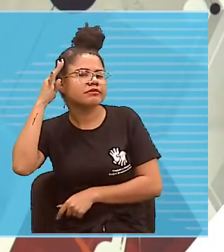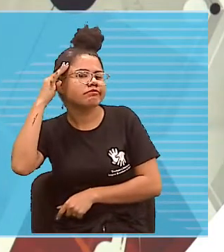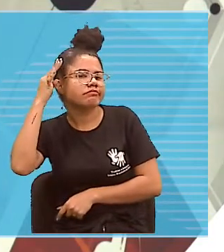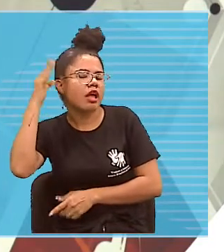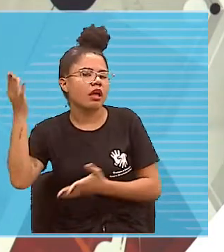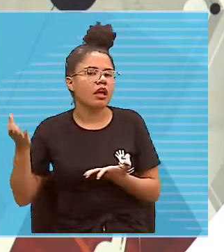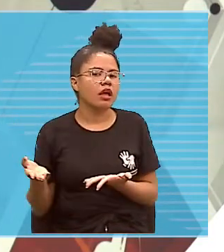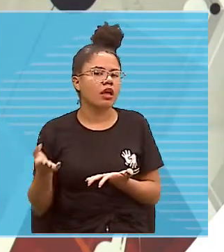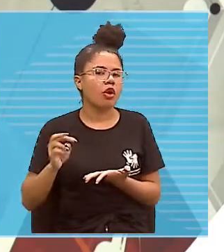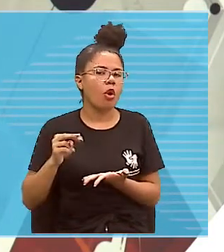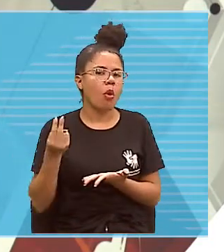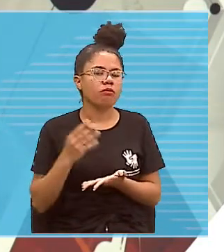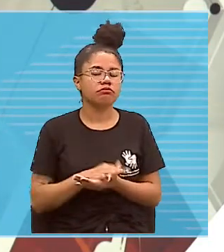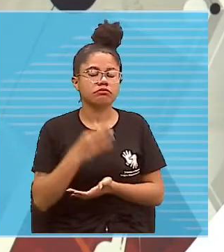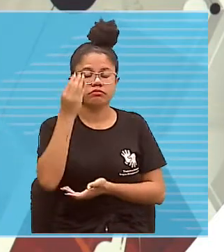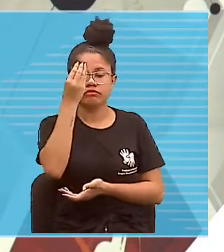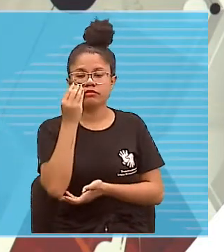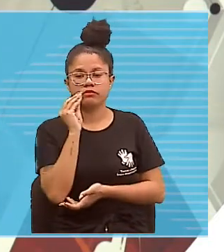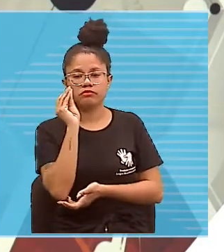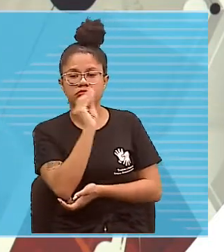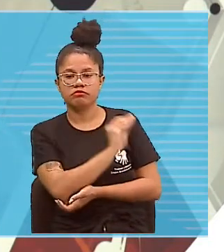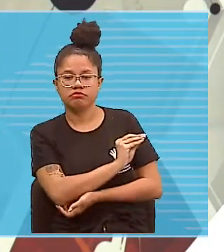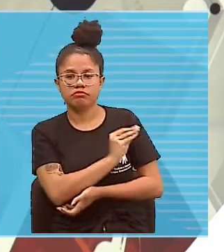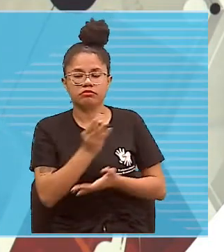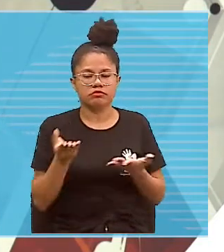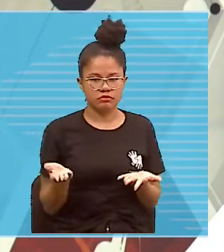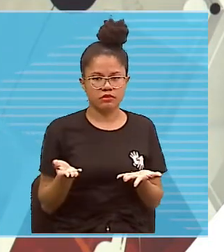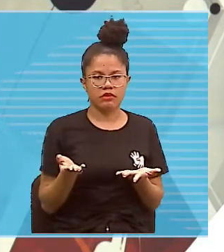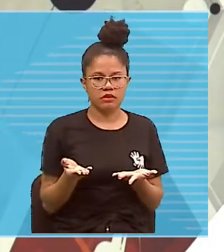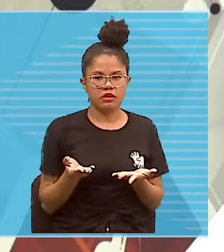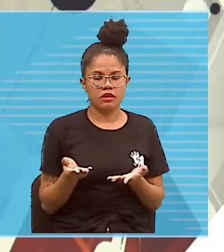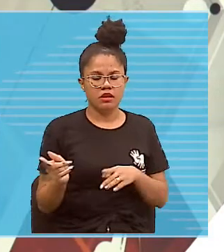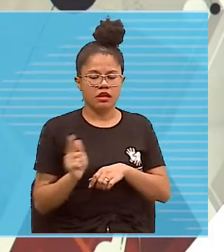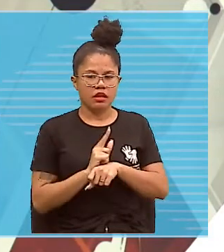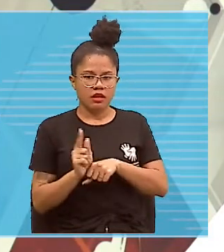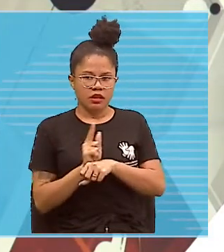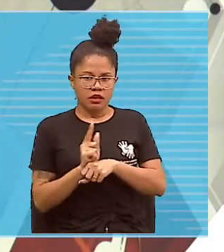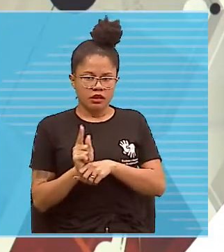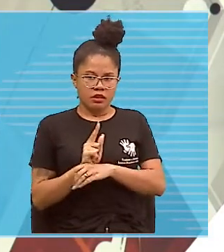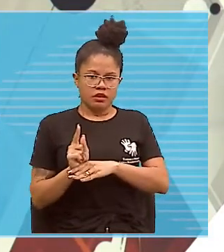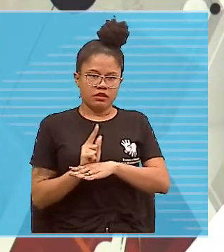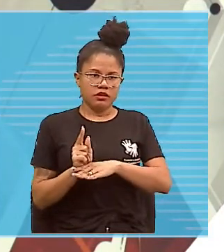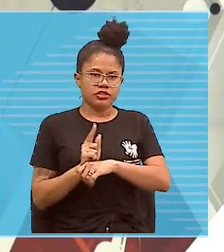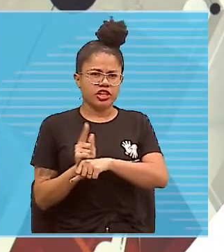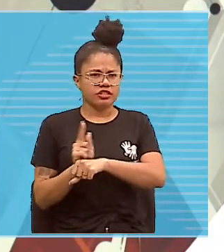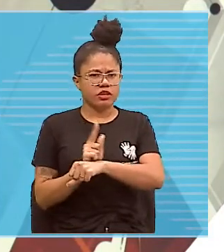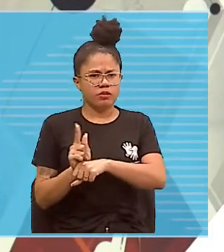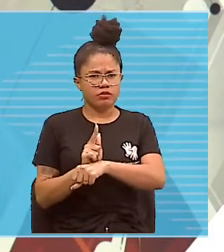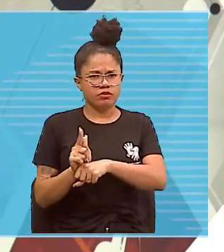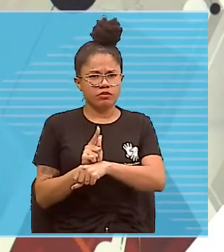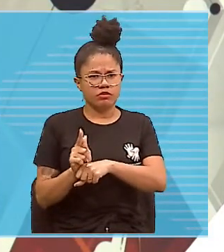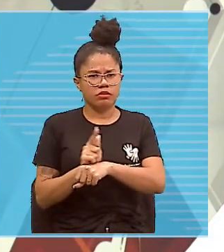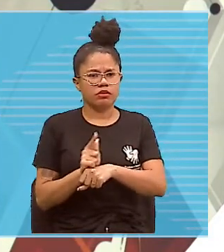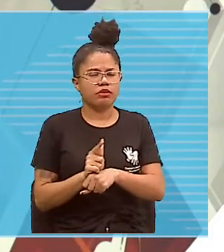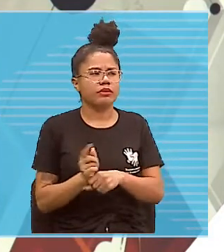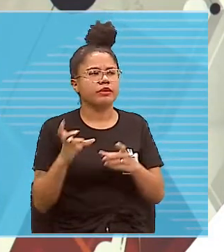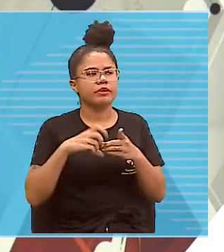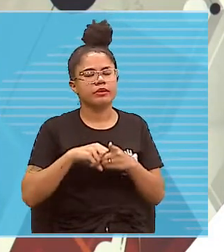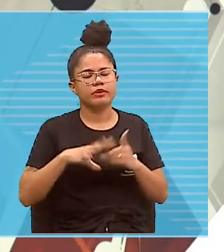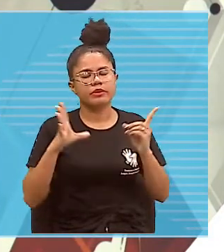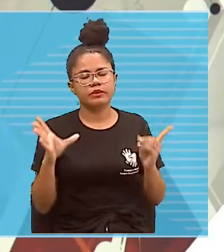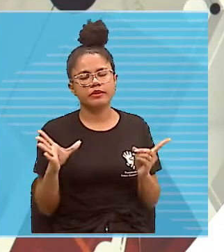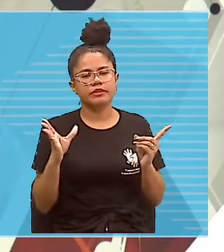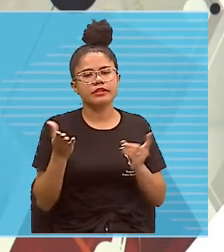dizer? Gestão democrática é assim, é uma gestão participativa onde os alunos podem